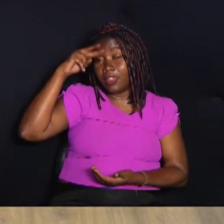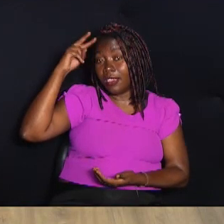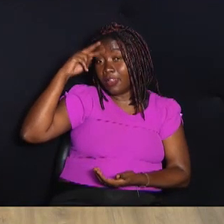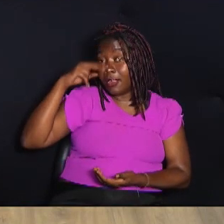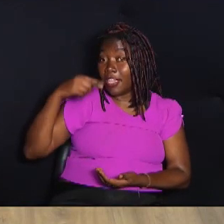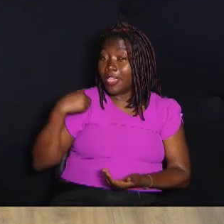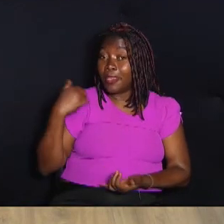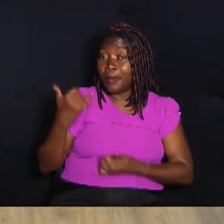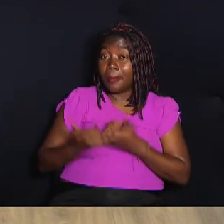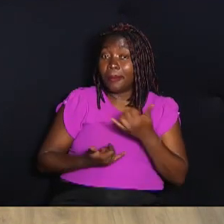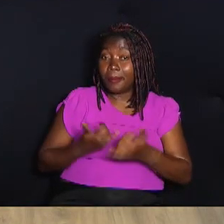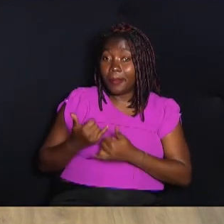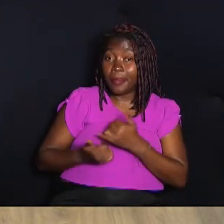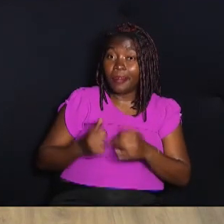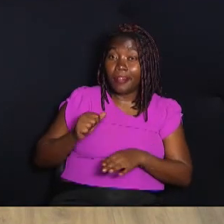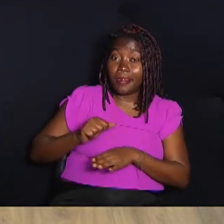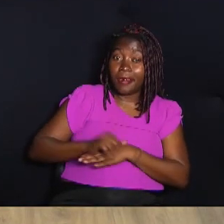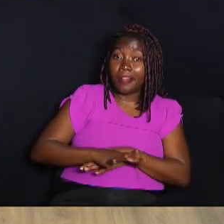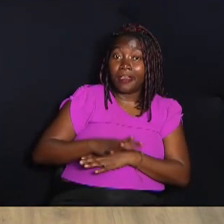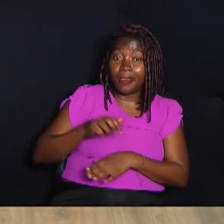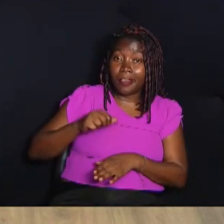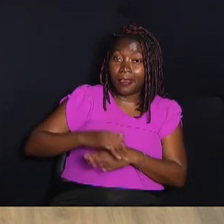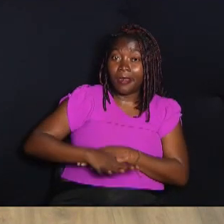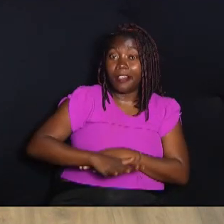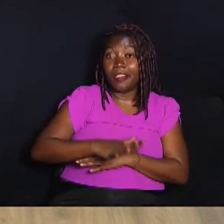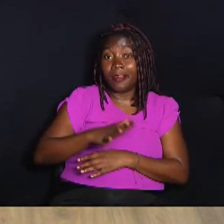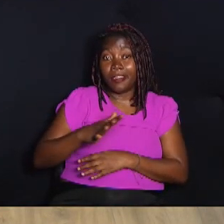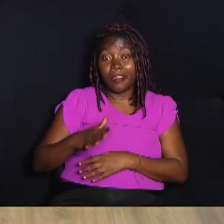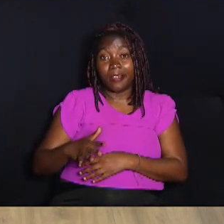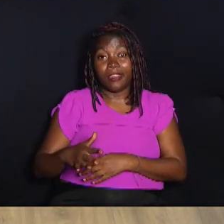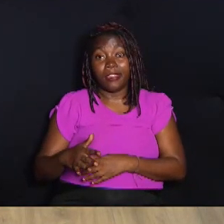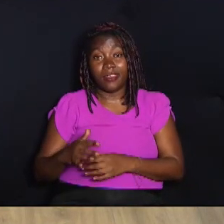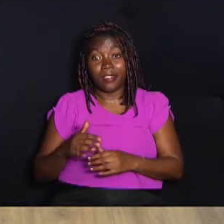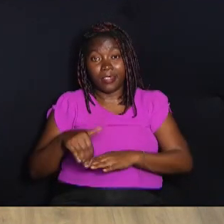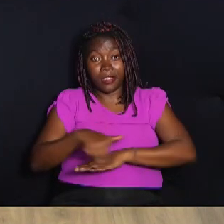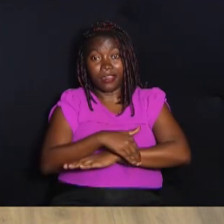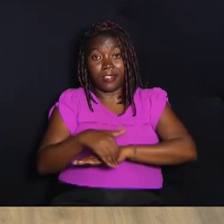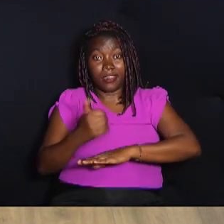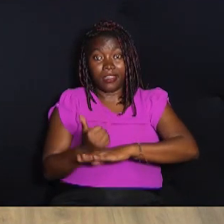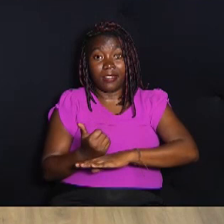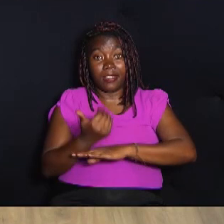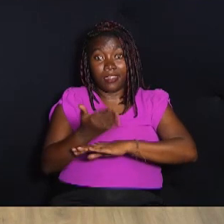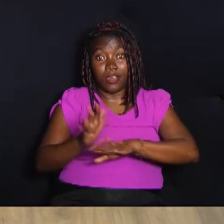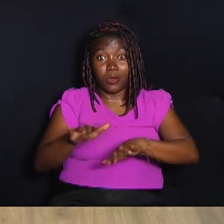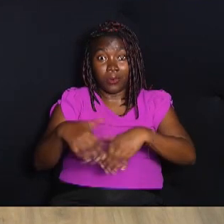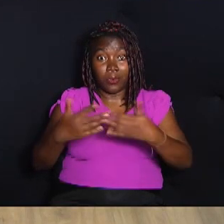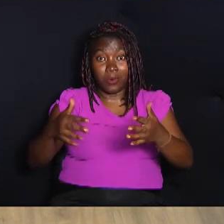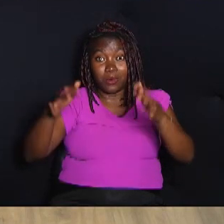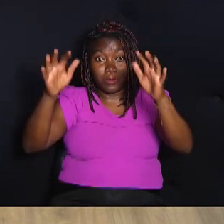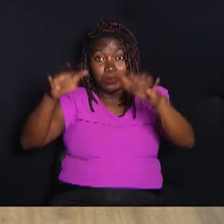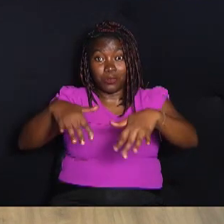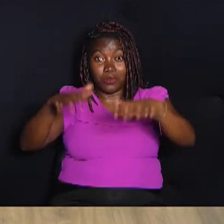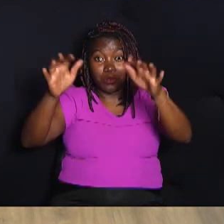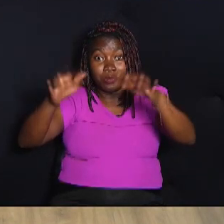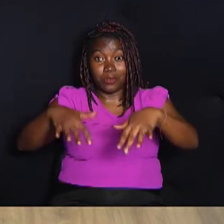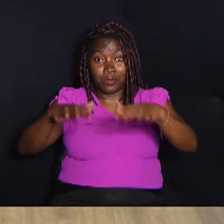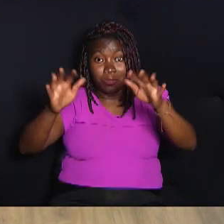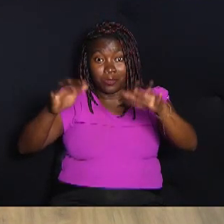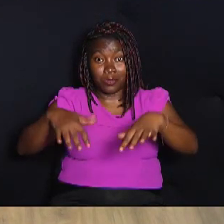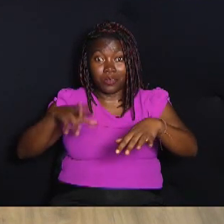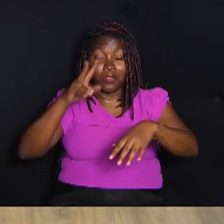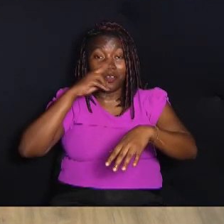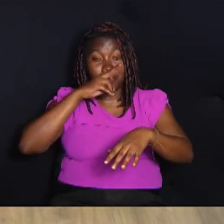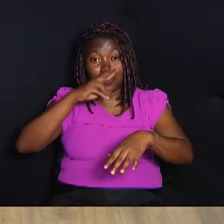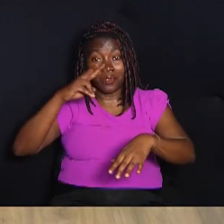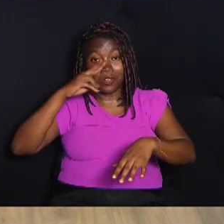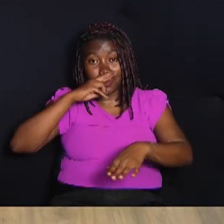enxurrada, né? Eu brincava ali na sarjeta. O que a gente fazia? Quando chovia, né, chuvas fortes,